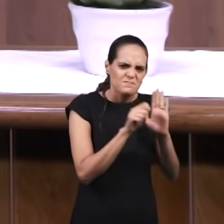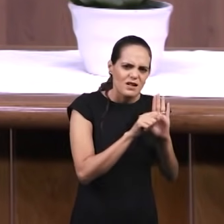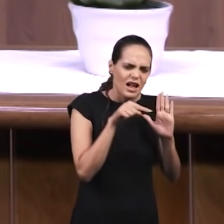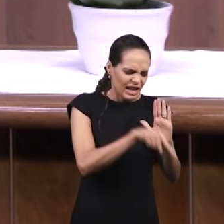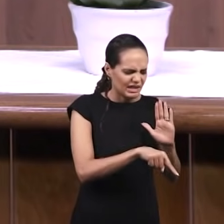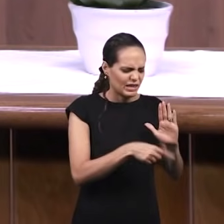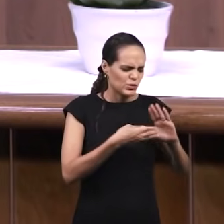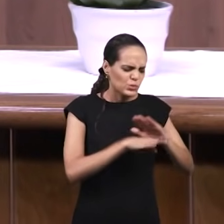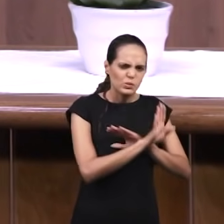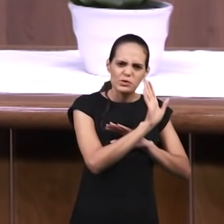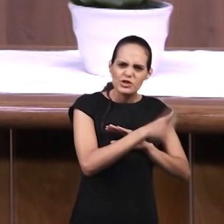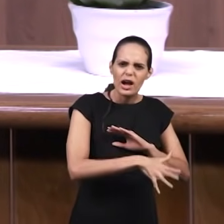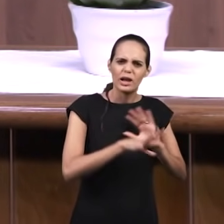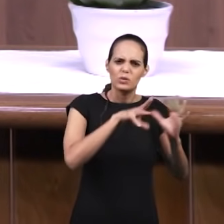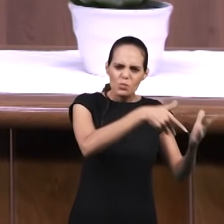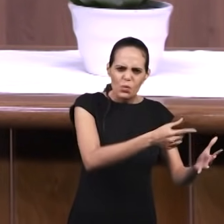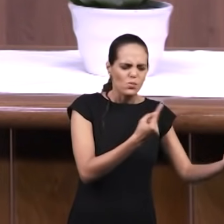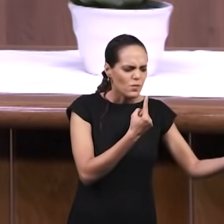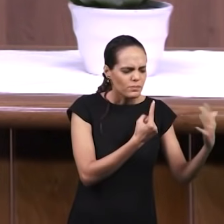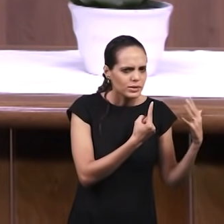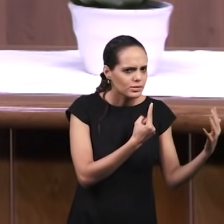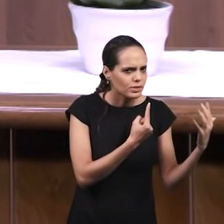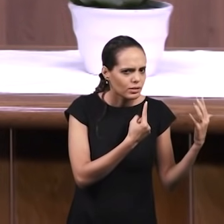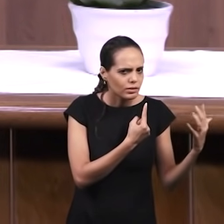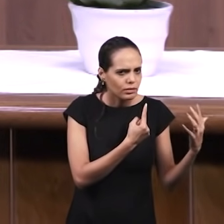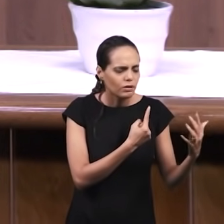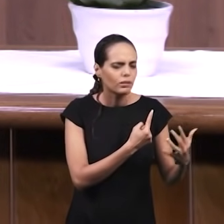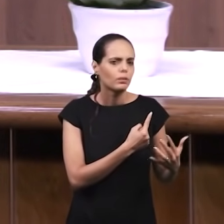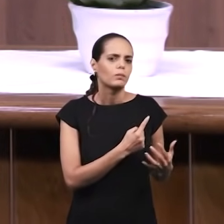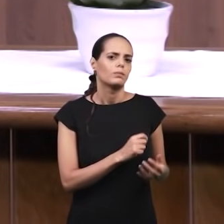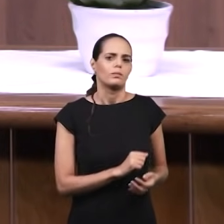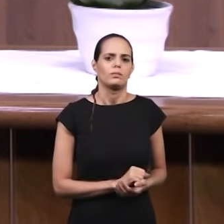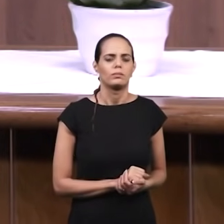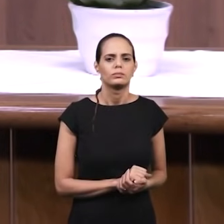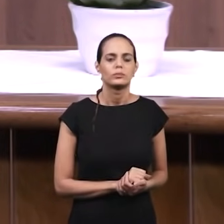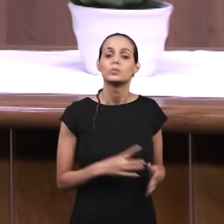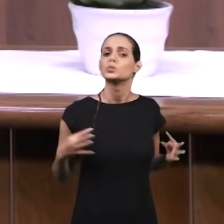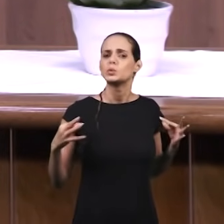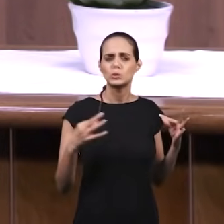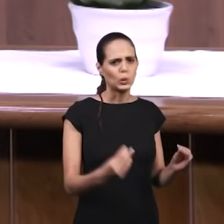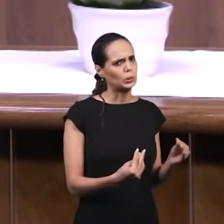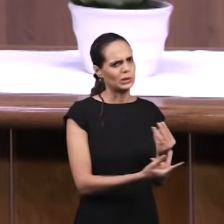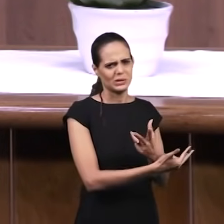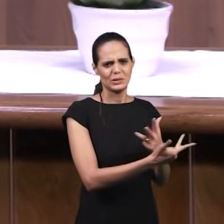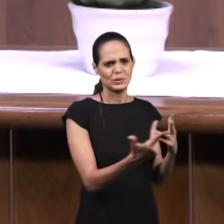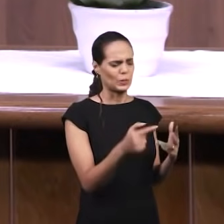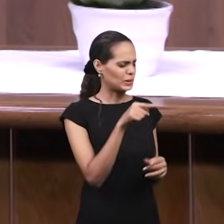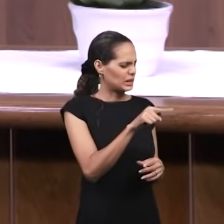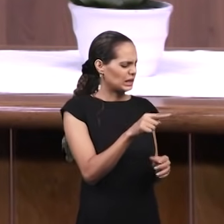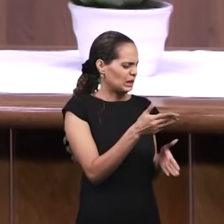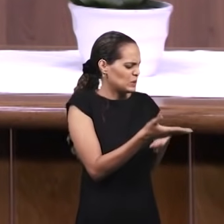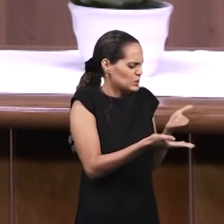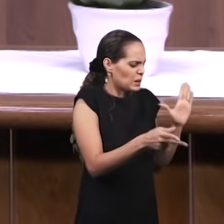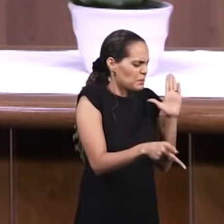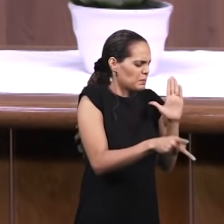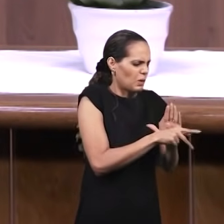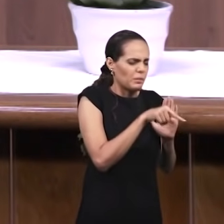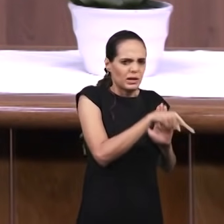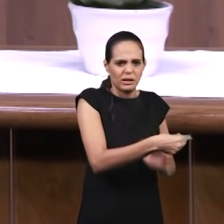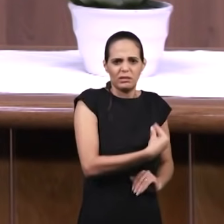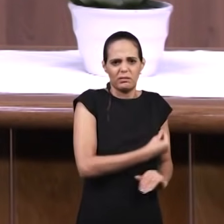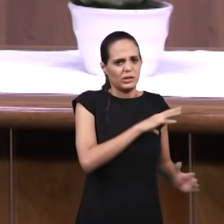pelas opressões desse mundo, pela aquilo que envolve os cuidados dessa